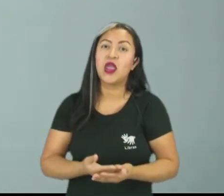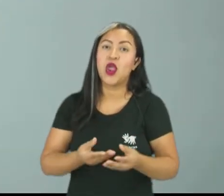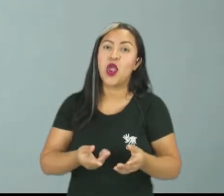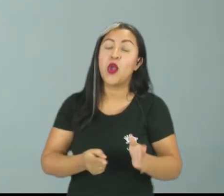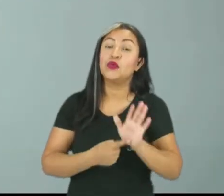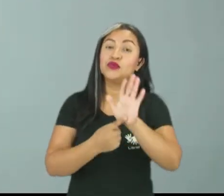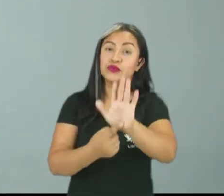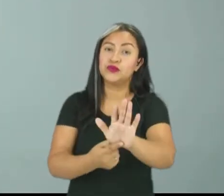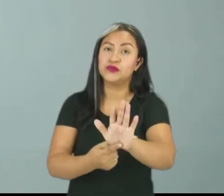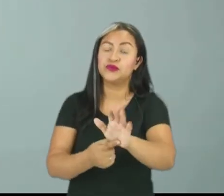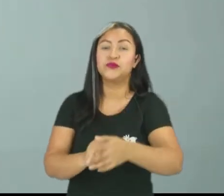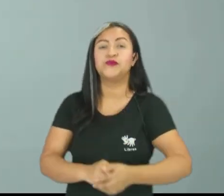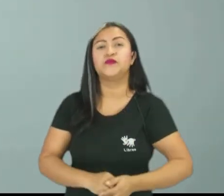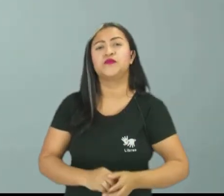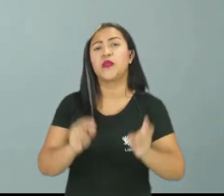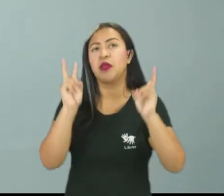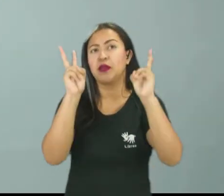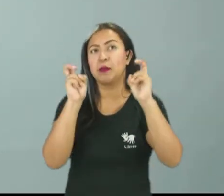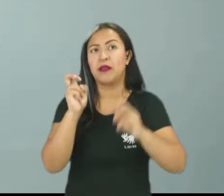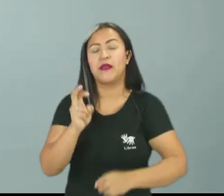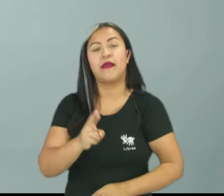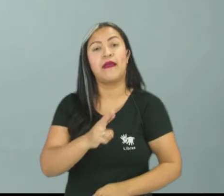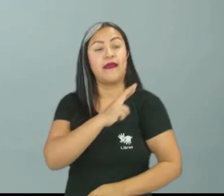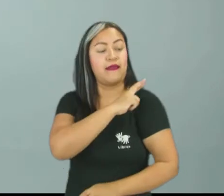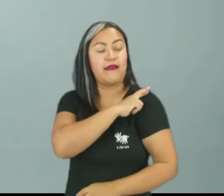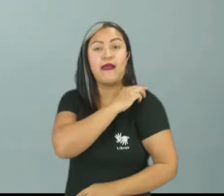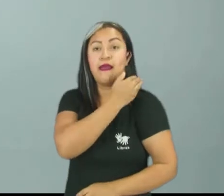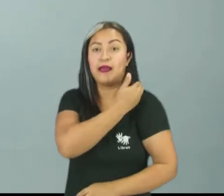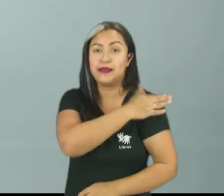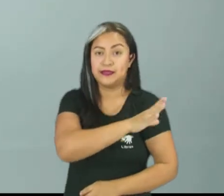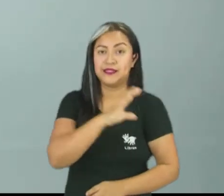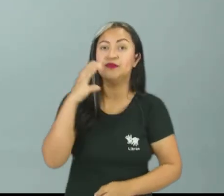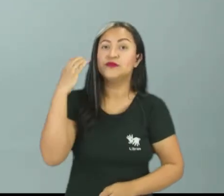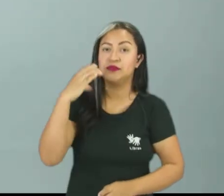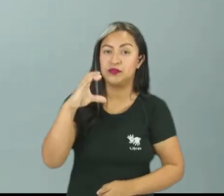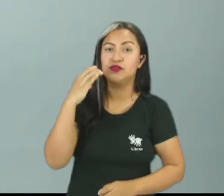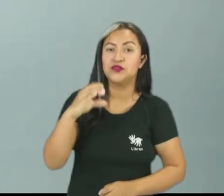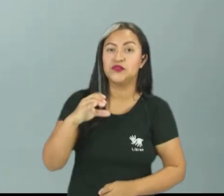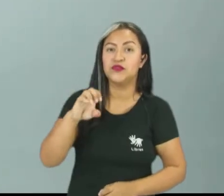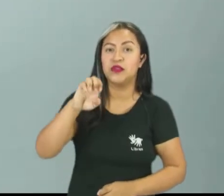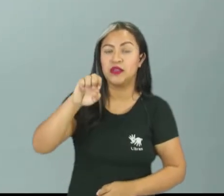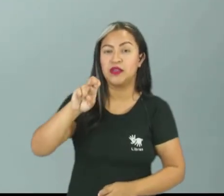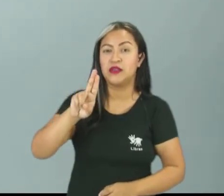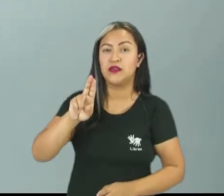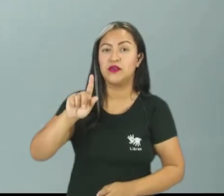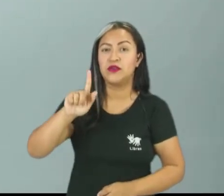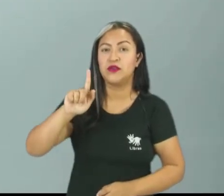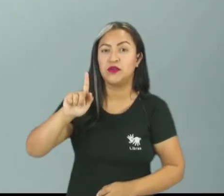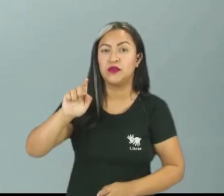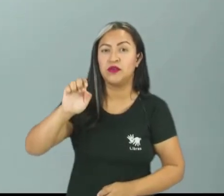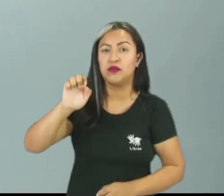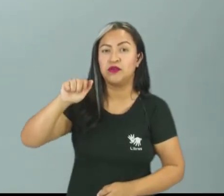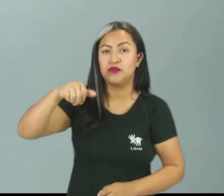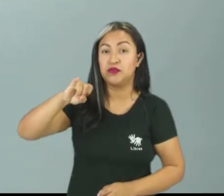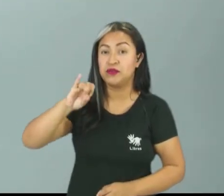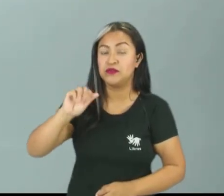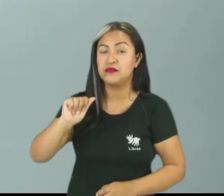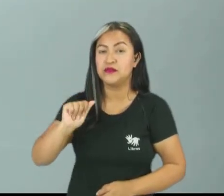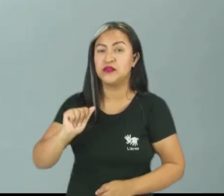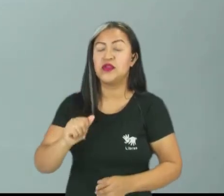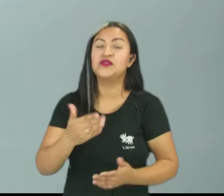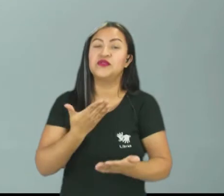o racismo científico e a eugenia. Nós estamos discutindo a questões das